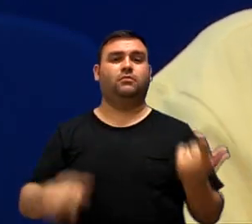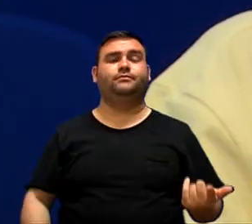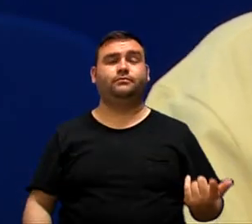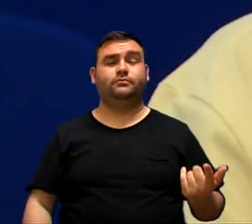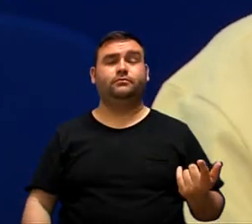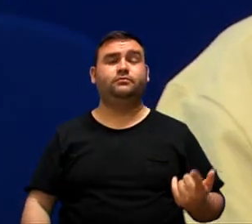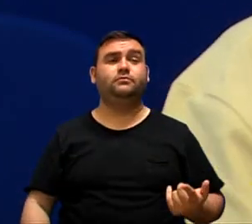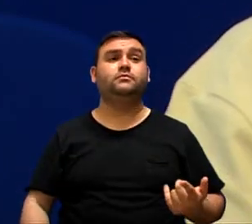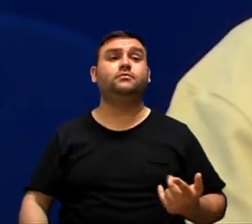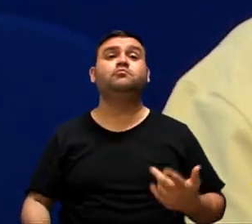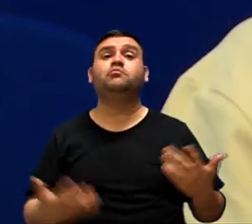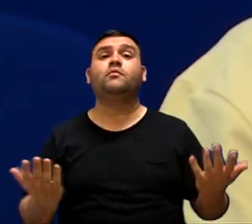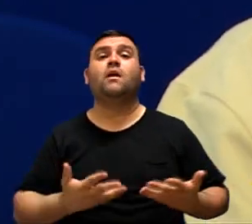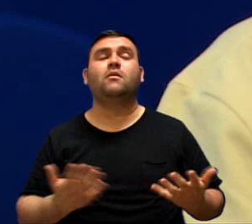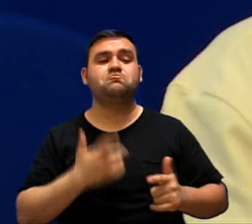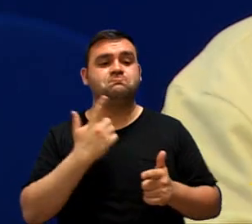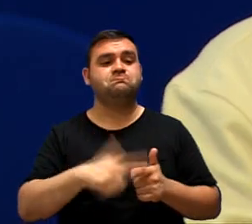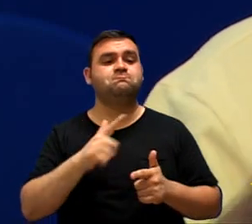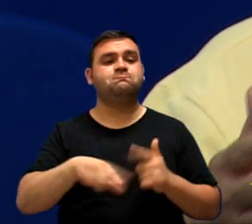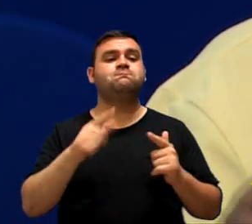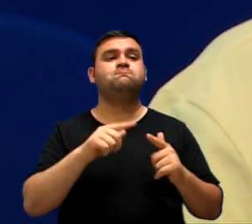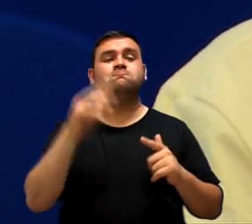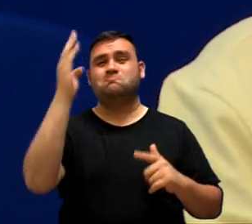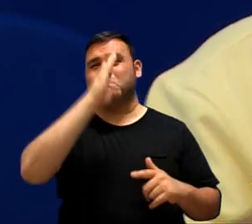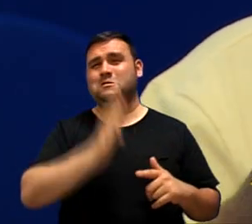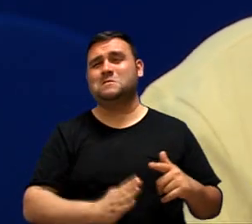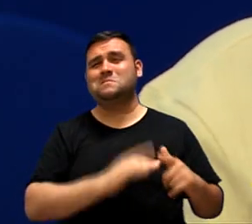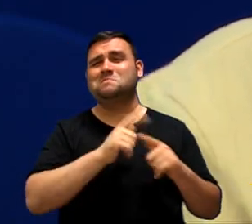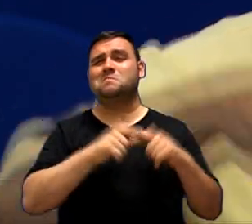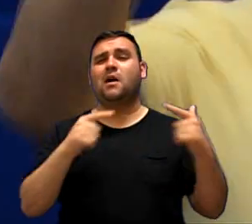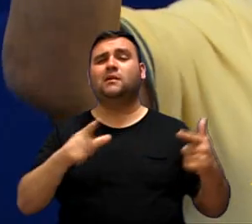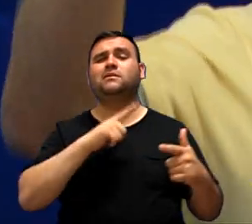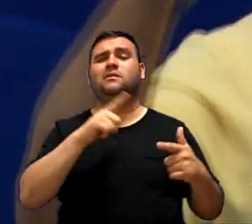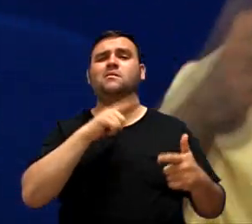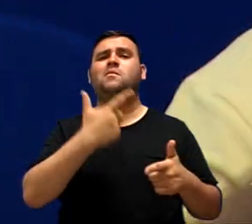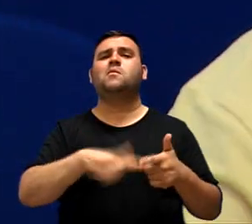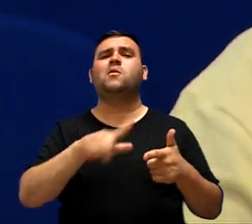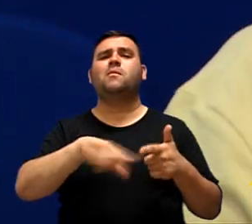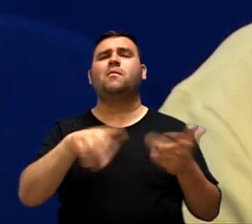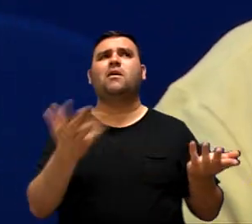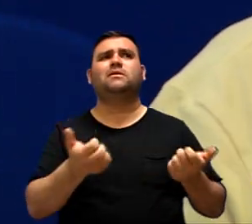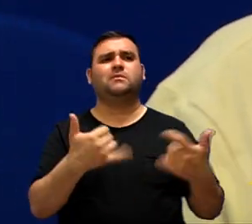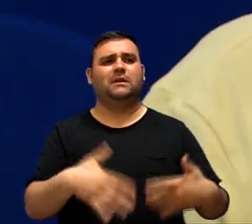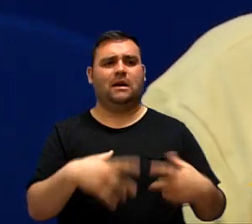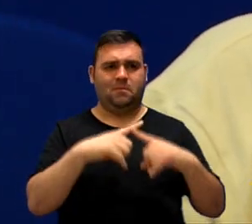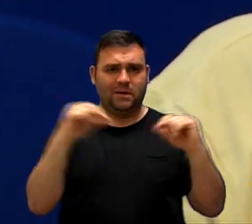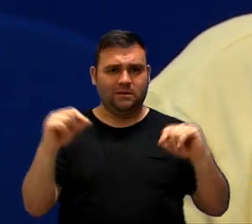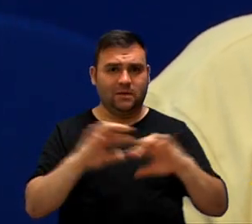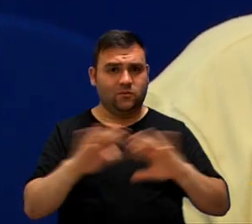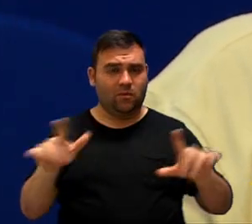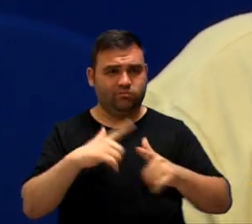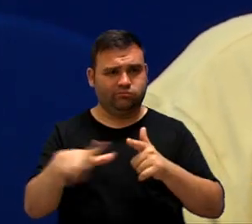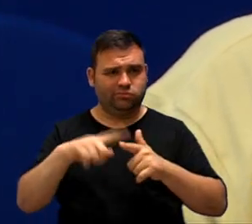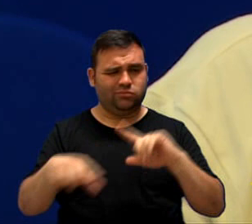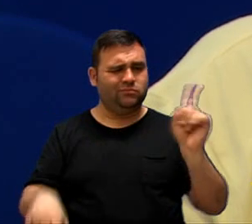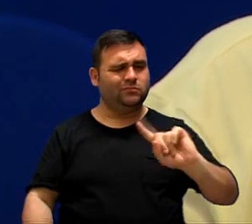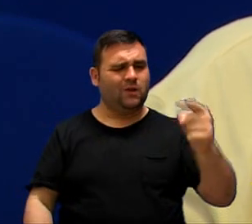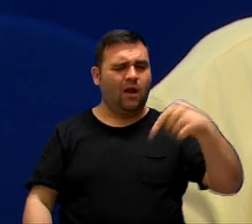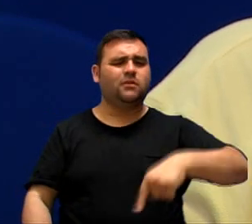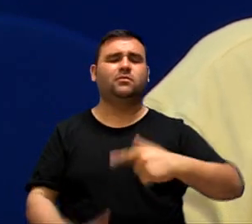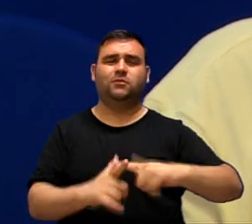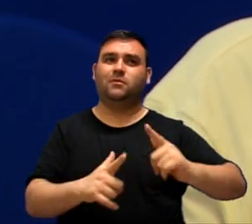E qual é o grande problema que o país tem, as cidades? Não adianta a gente falar de Brasília. Aqui nós temos também, não